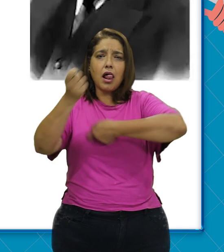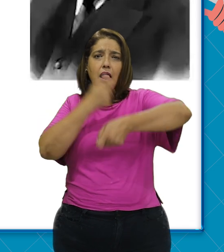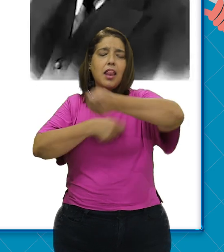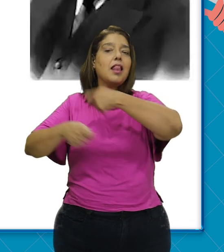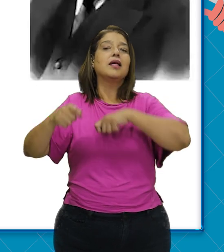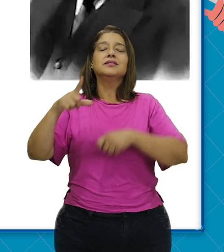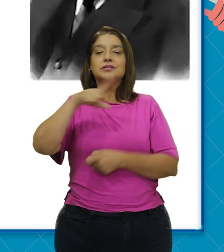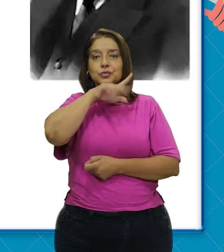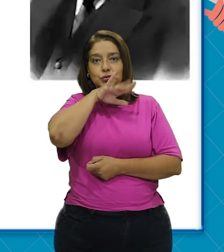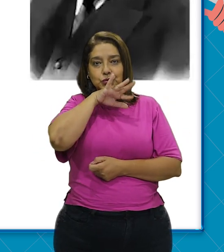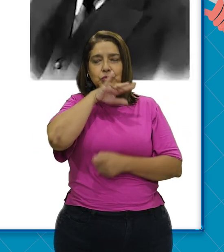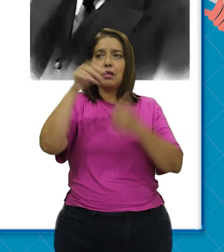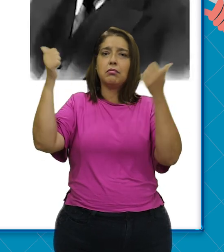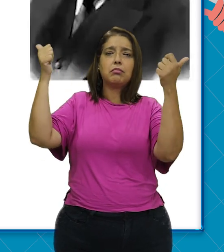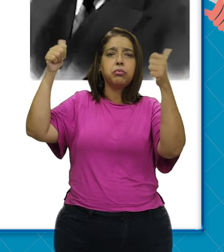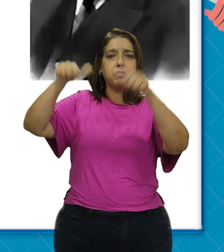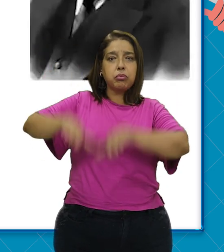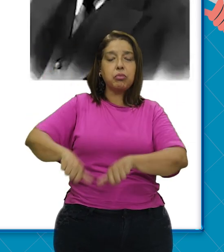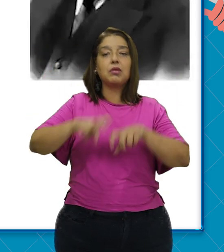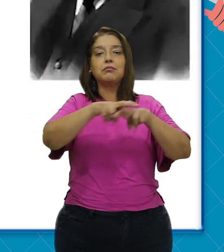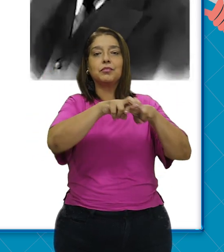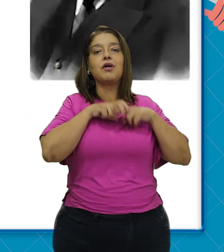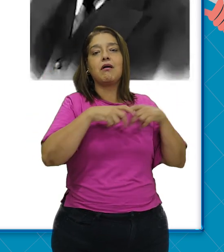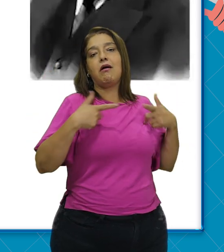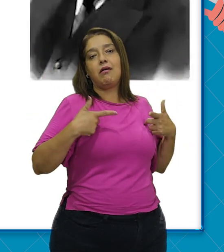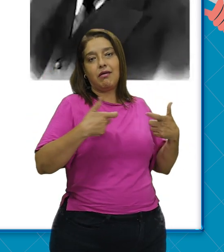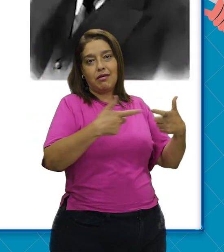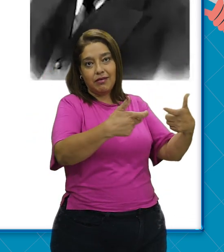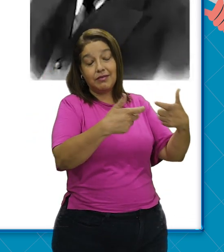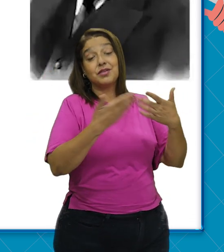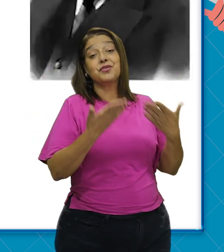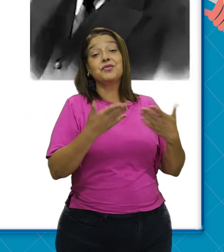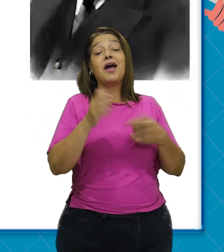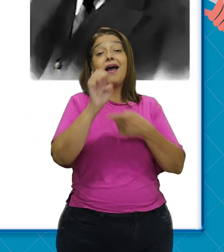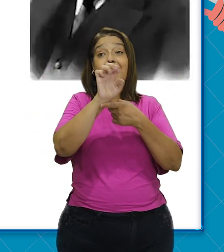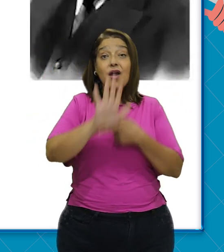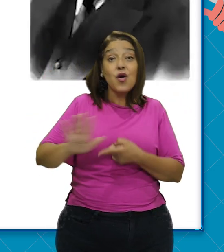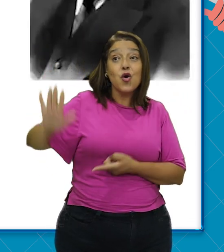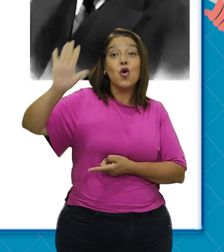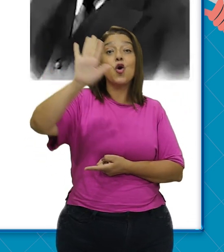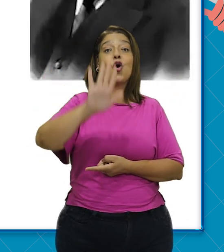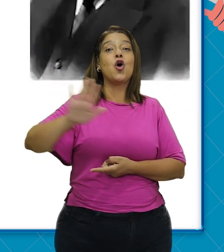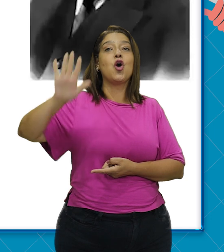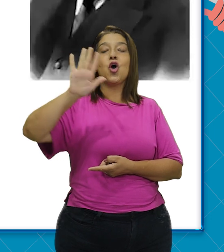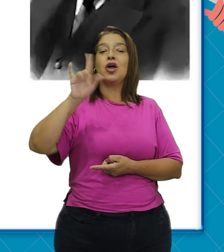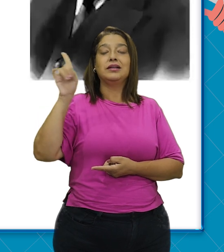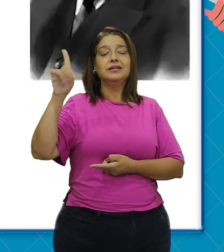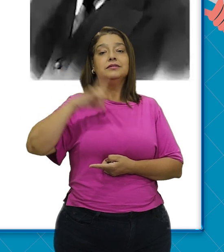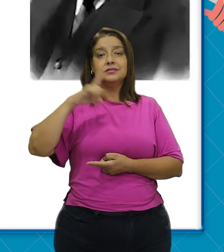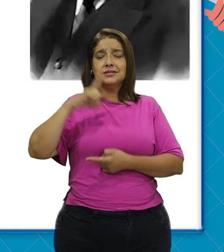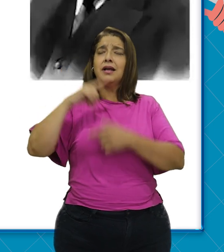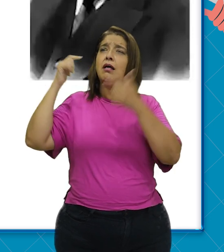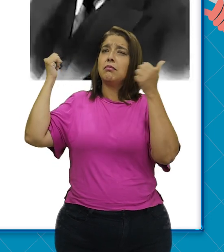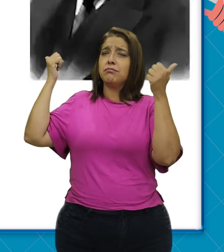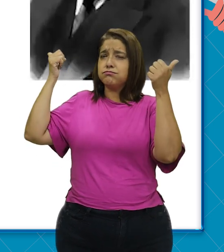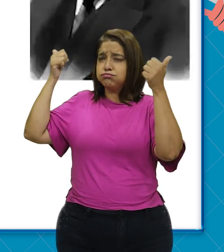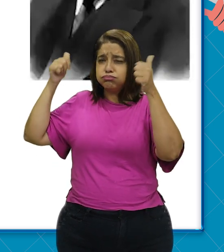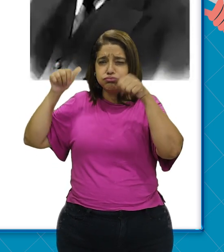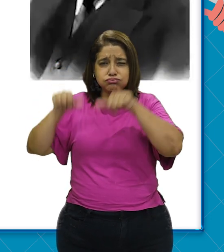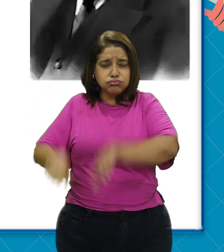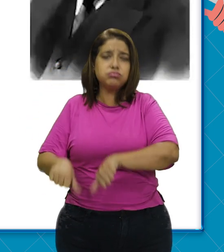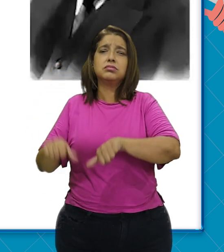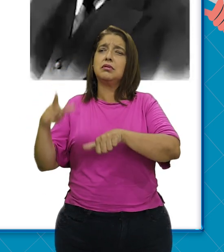guerra. Mas você sabe por quê? A Europa, obviamente, estava bem ferrada, e no meio de todos